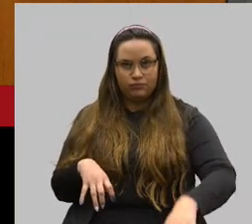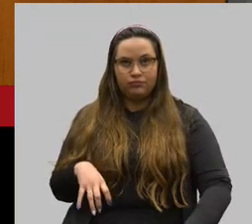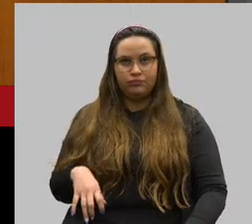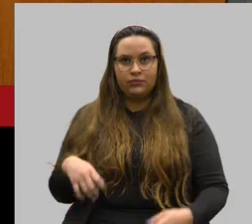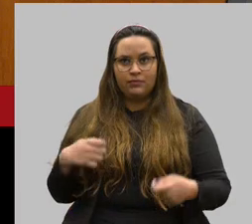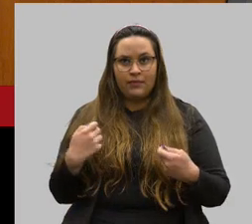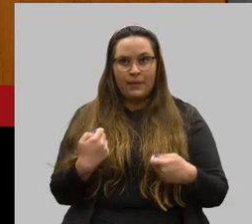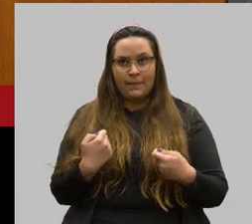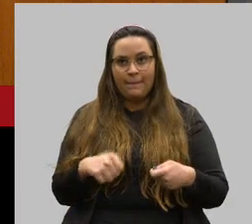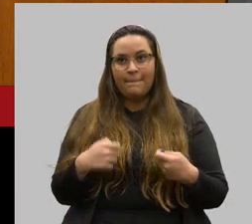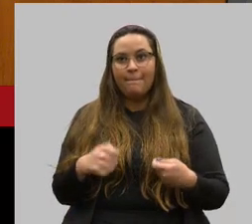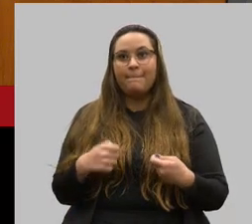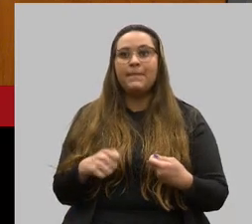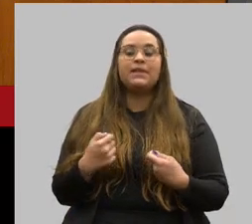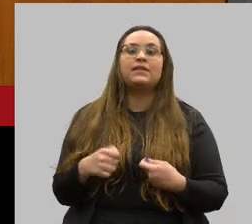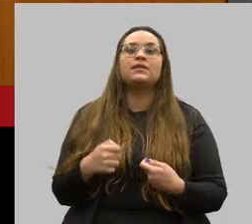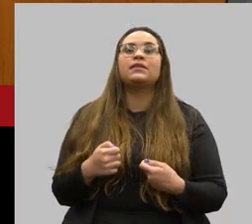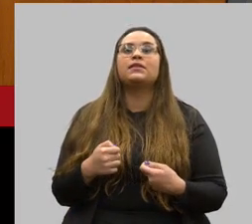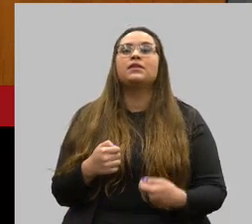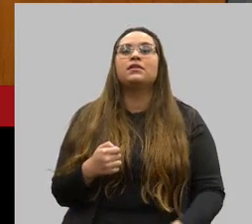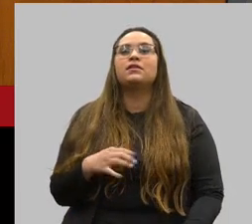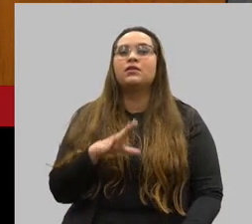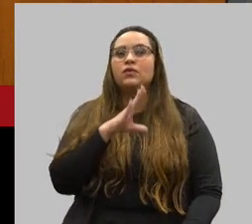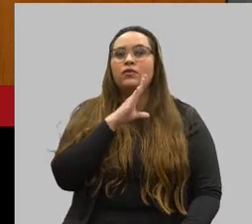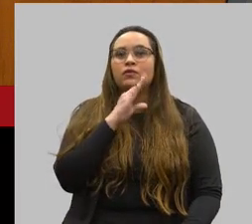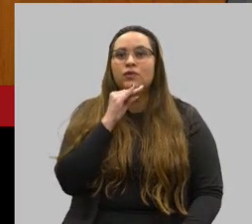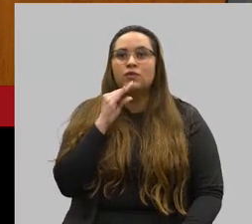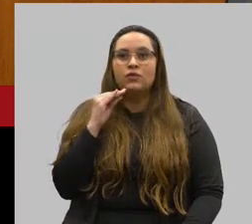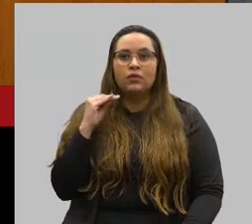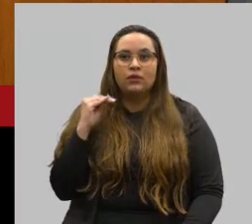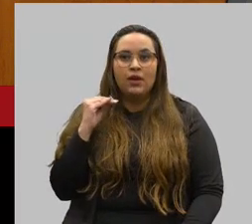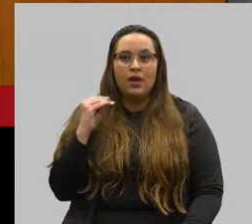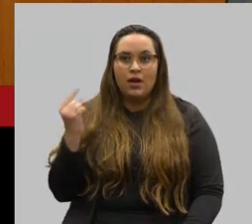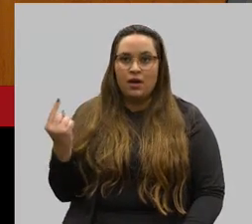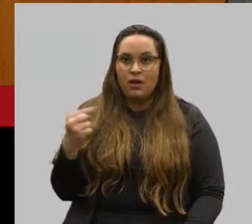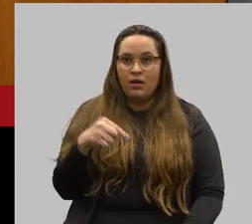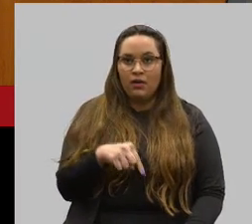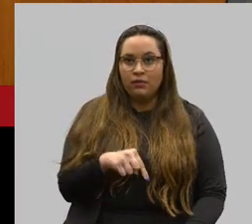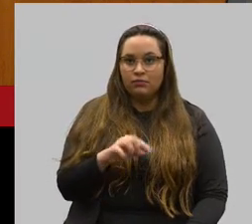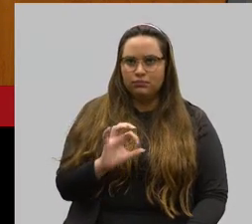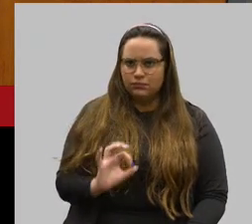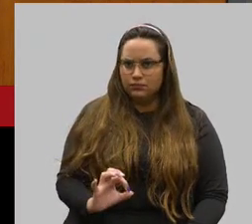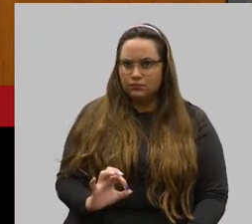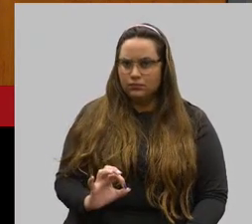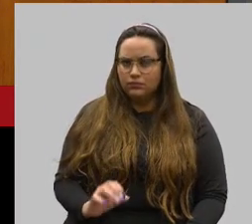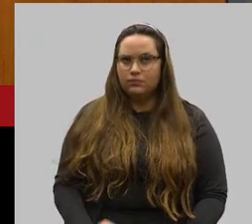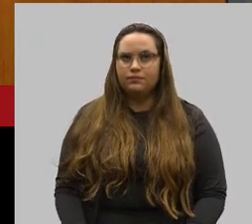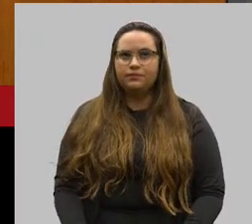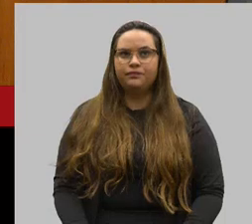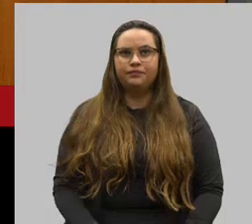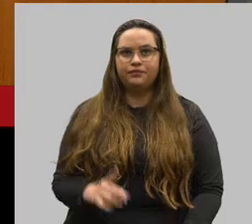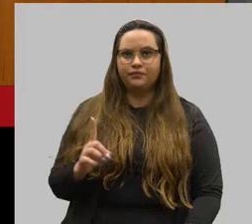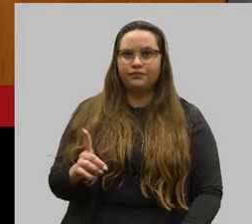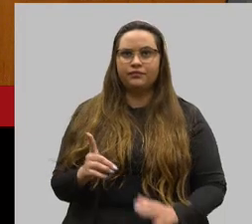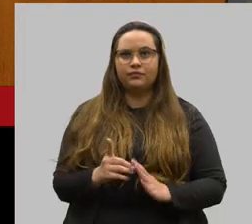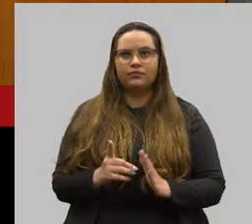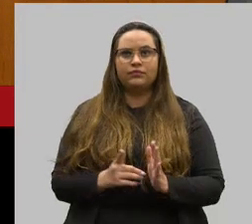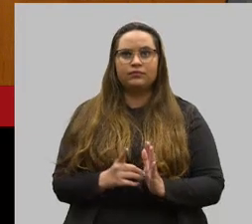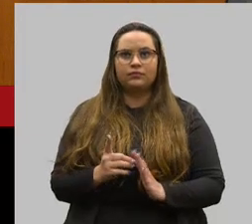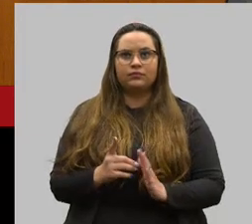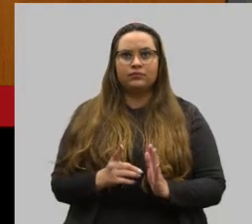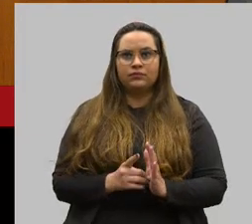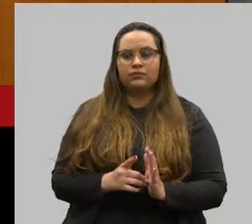Servidor pleitear isso via requerimento eh bem eh Deputado o decreto ele trouxe ressalvas né